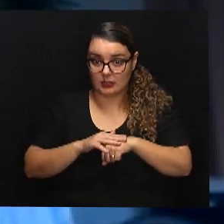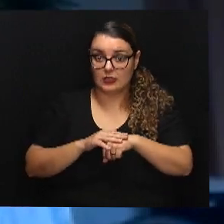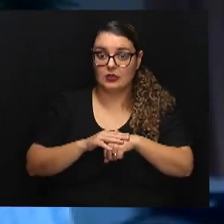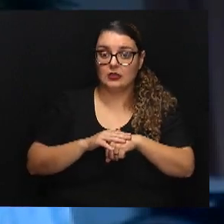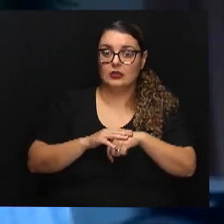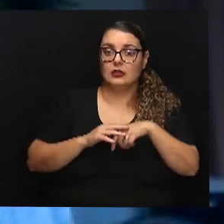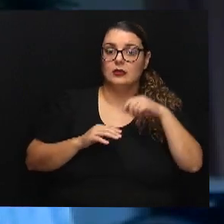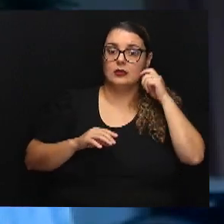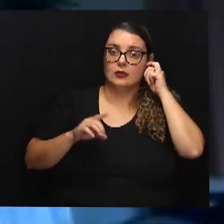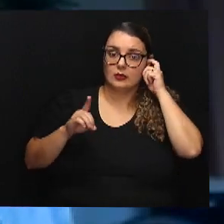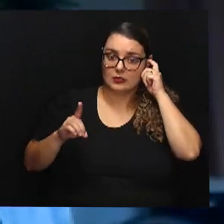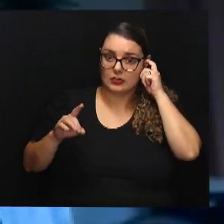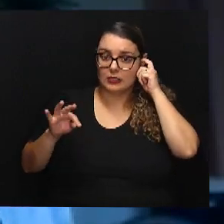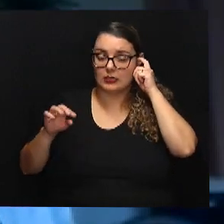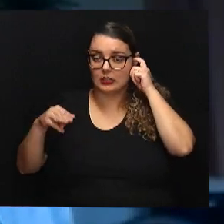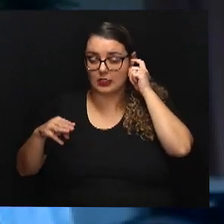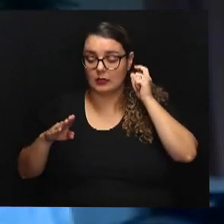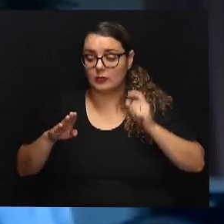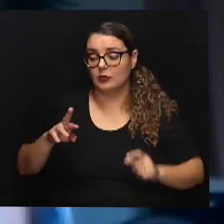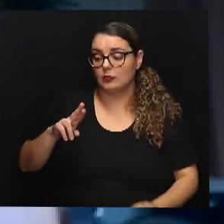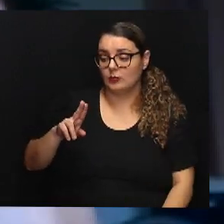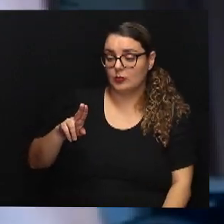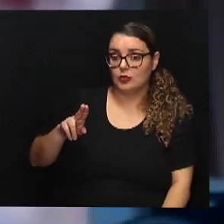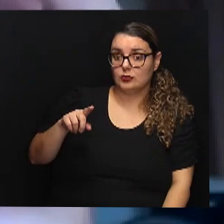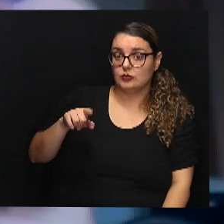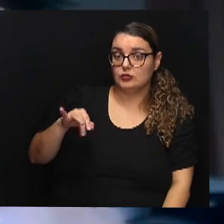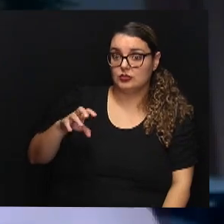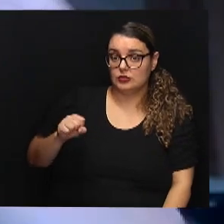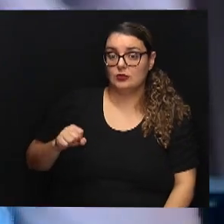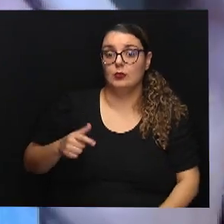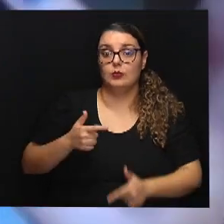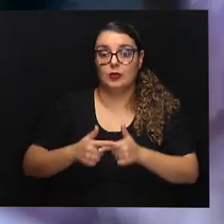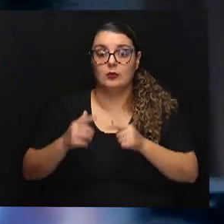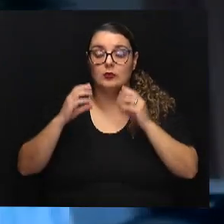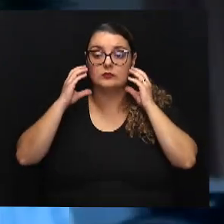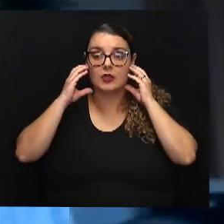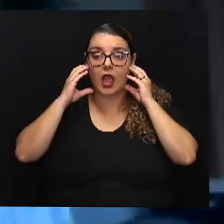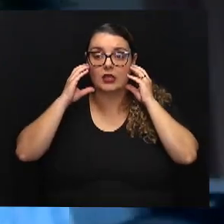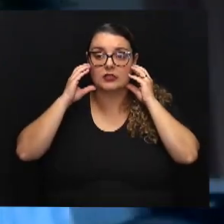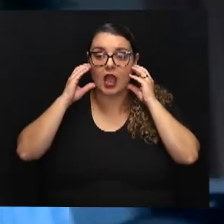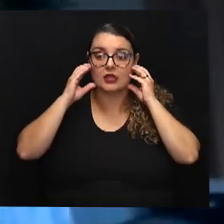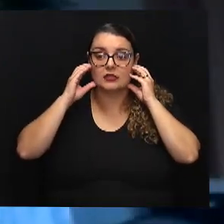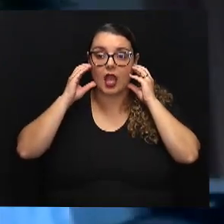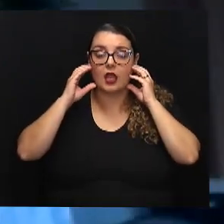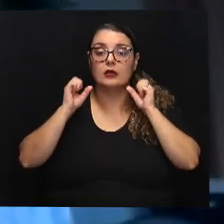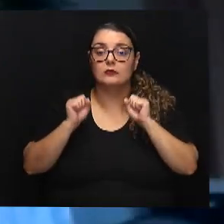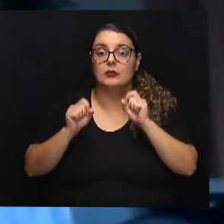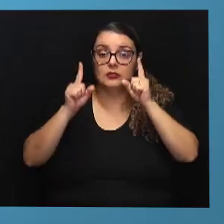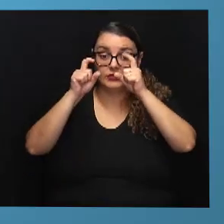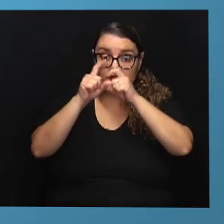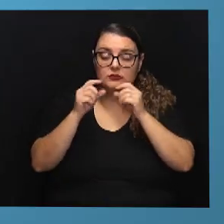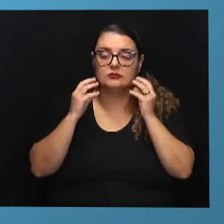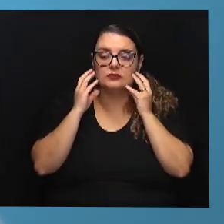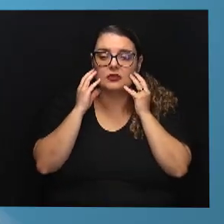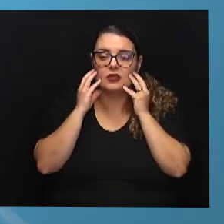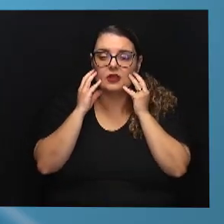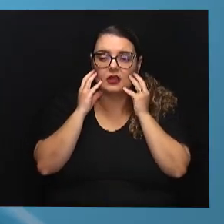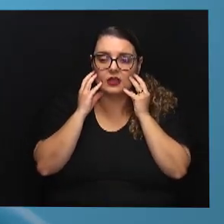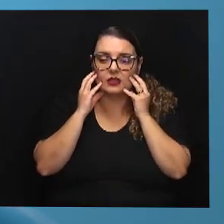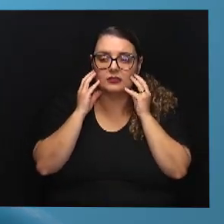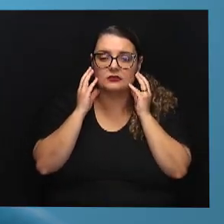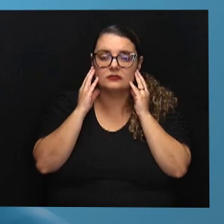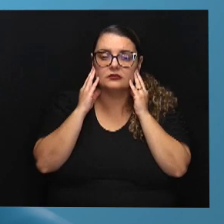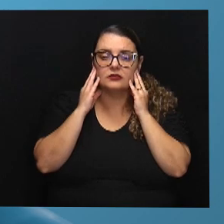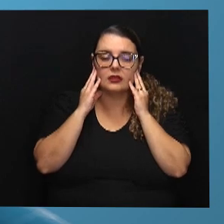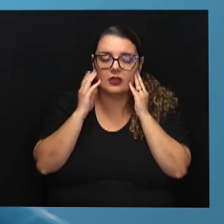articulação que fica bem aqui. E quando a doença, né, a DTM, o bruxismo, causa problemas na